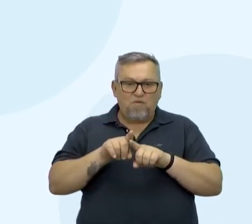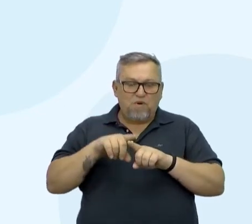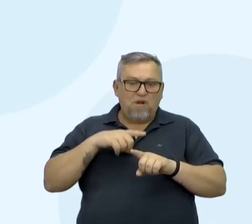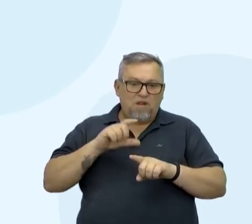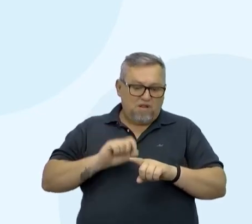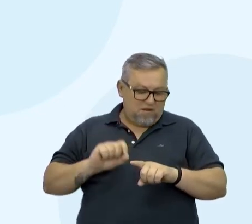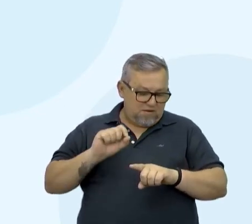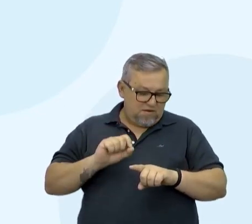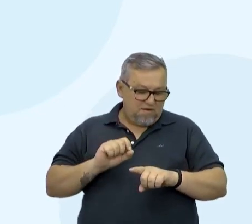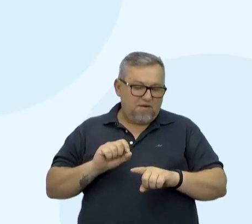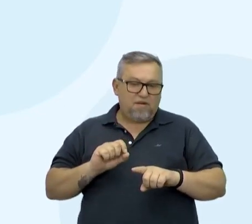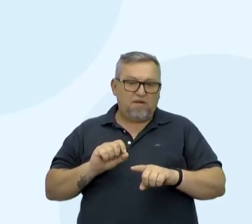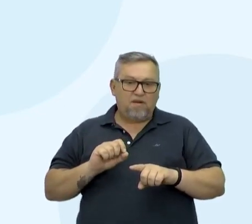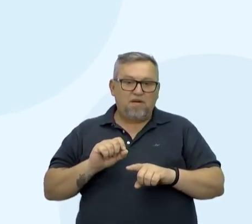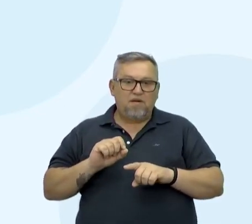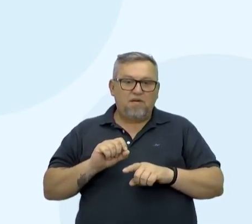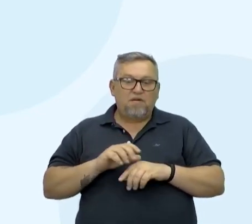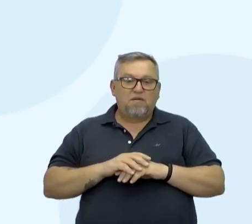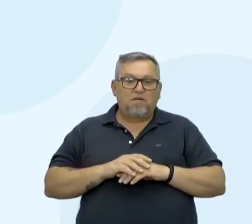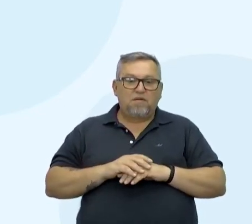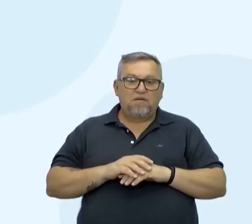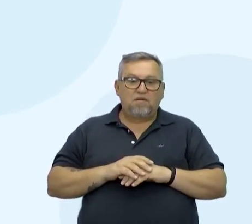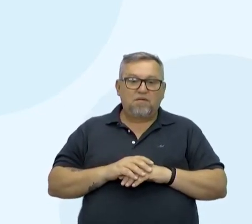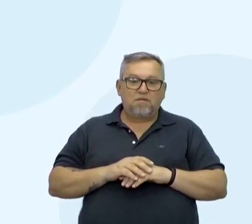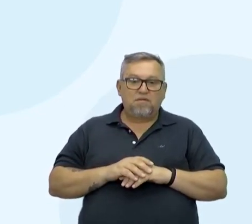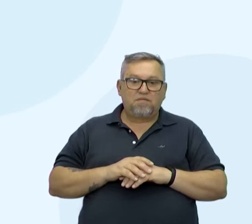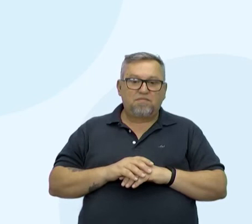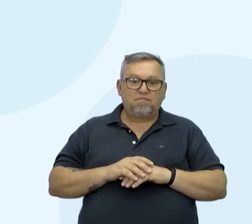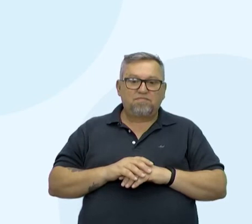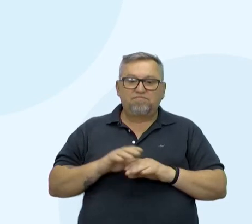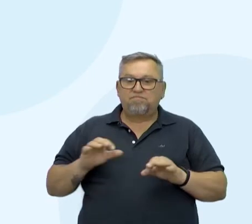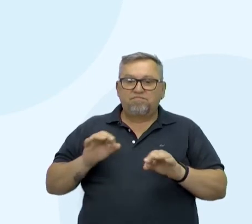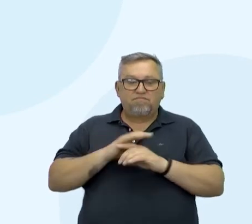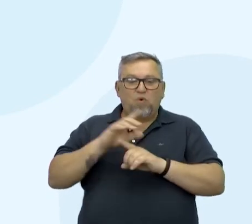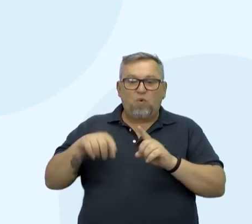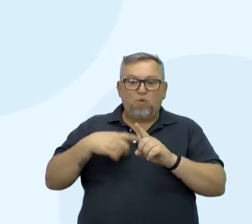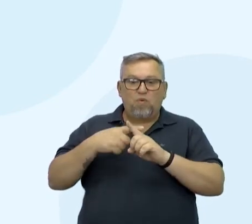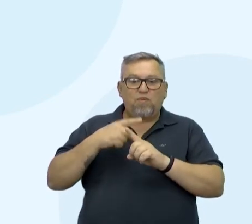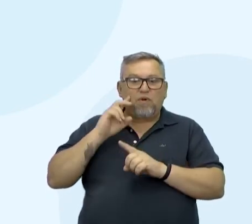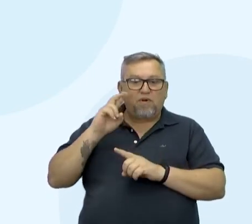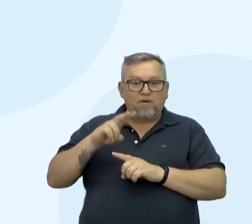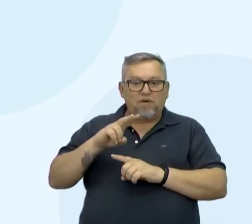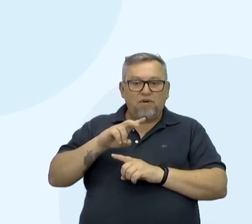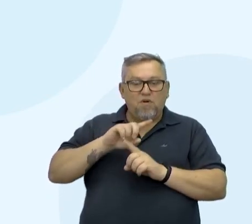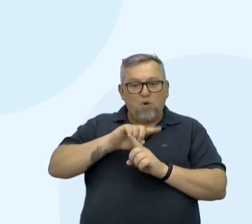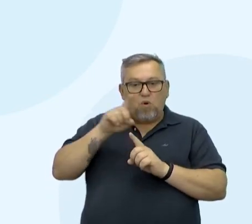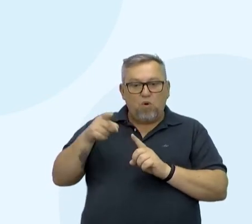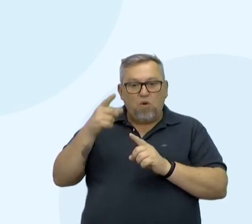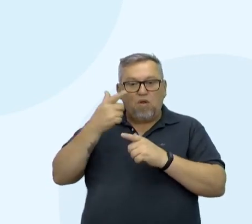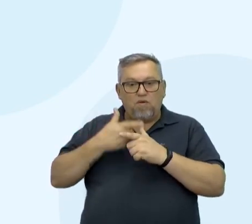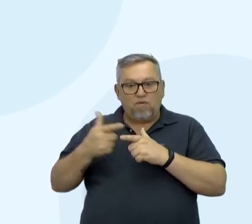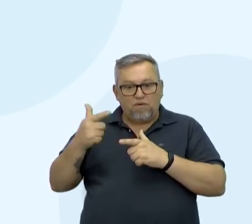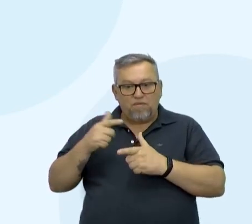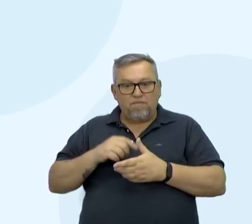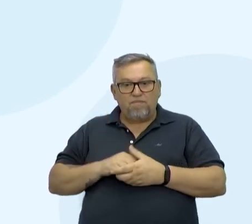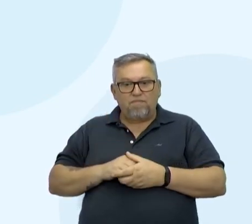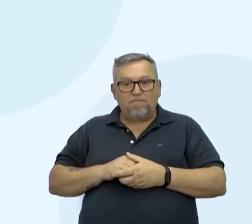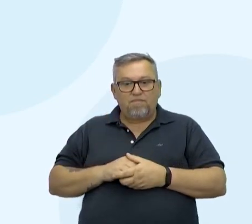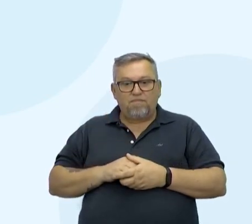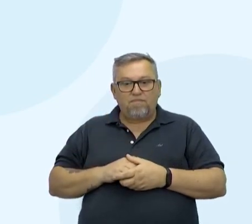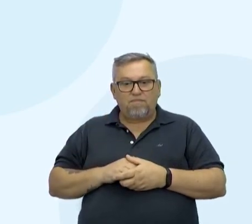a intensidade, a área, 2 metros quadrados. O Czinho tá aqui embaixo. Você multiplicar esse vezes esse e dividir aqui e manter a base